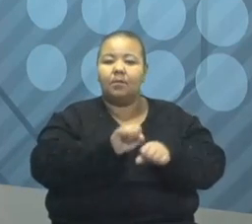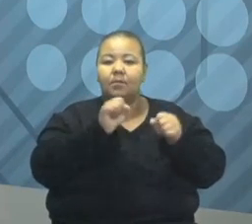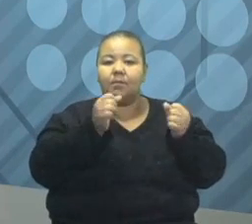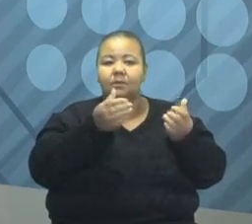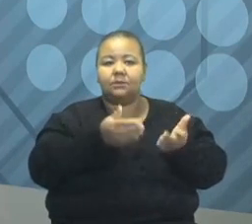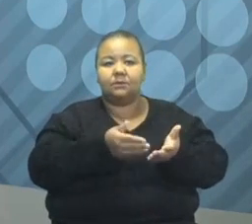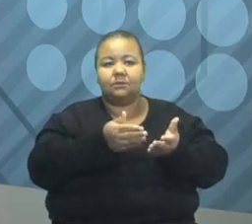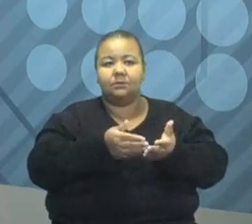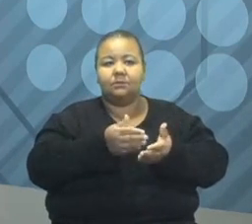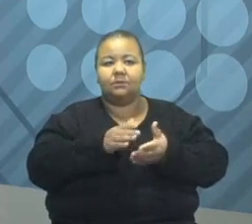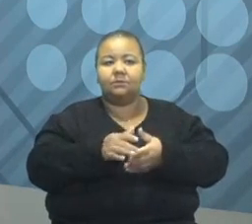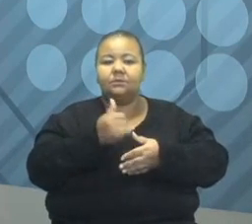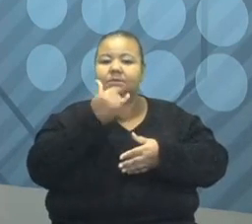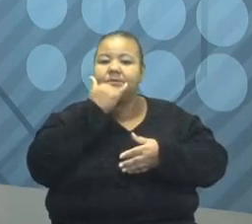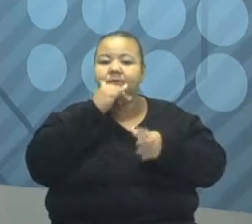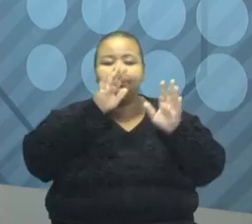impossível.